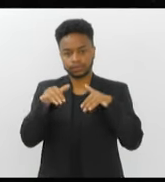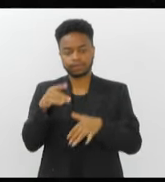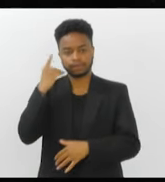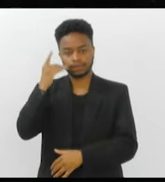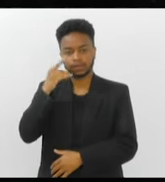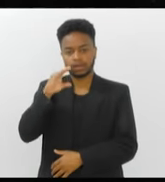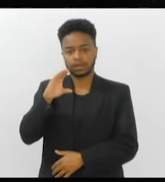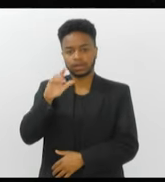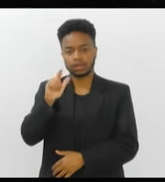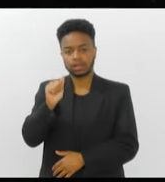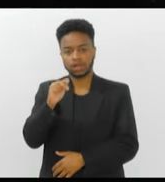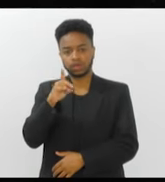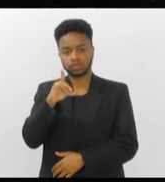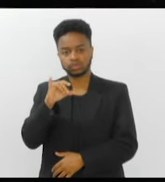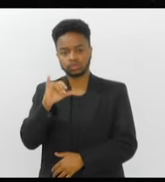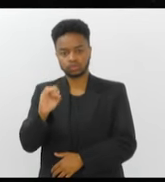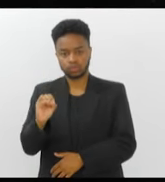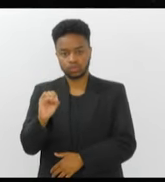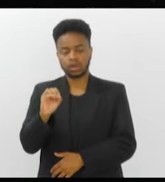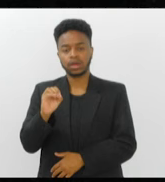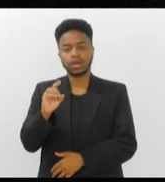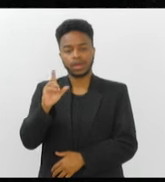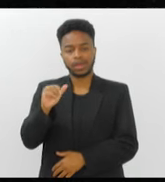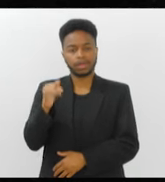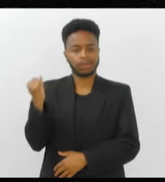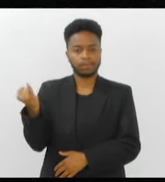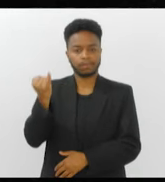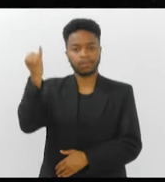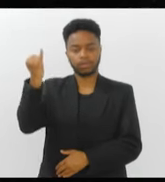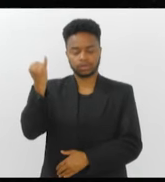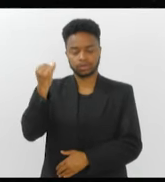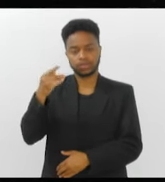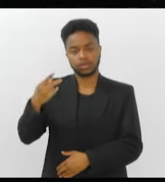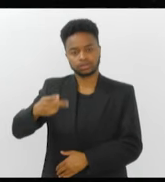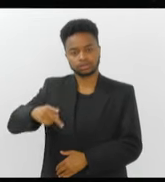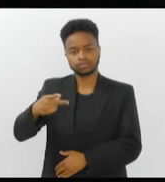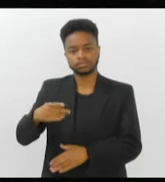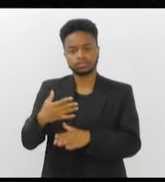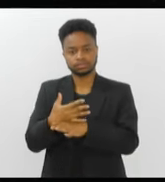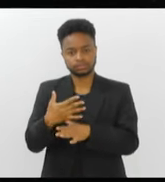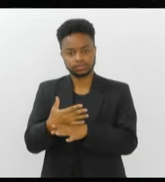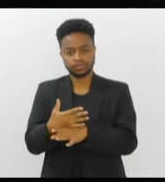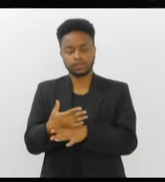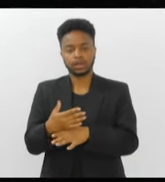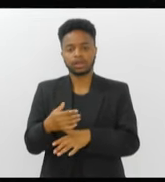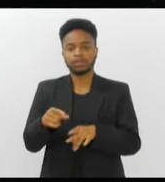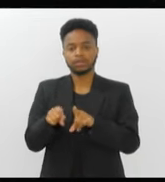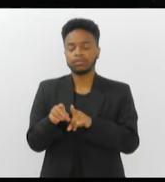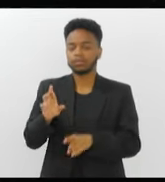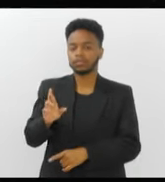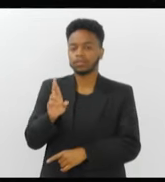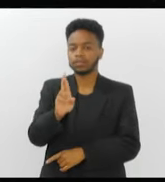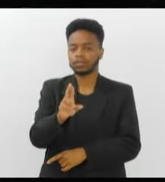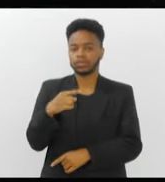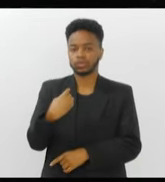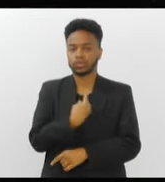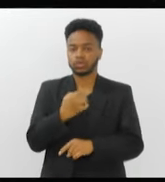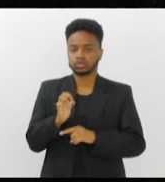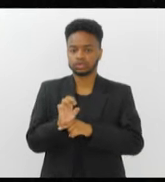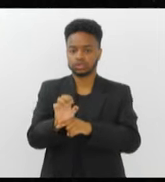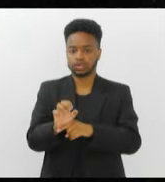Moacir Azevedo foi um baluarte, foi um representante digno do nosso